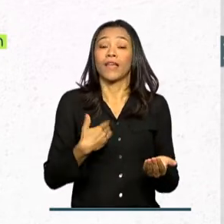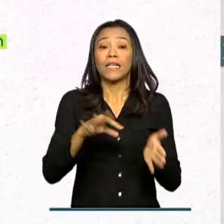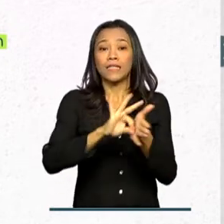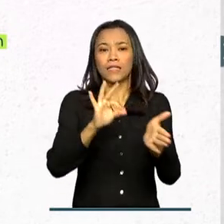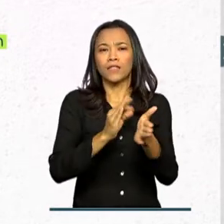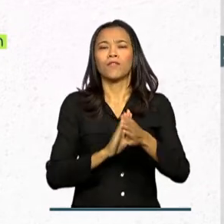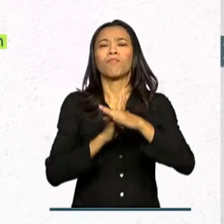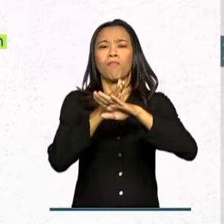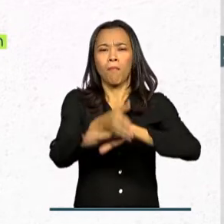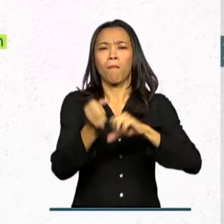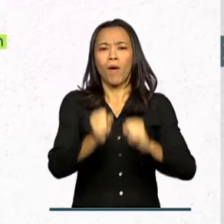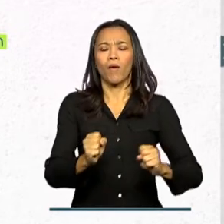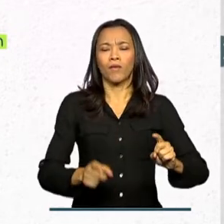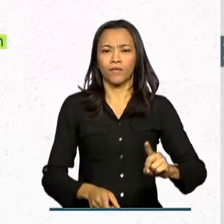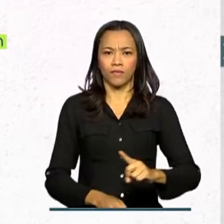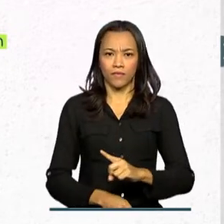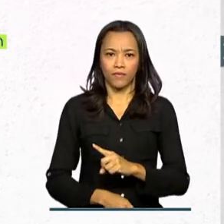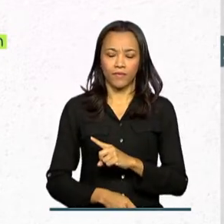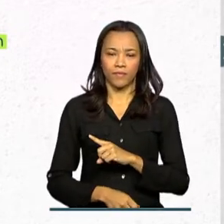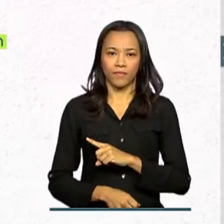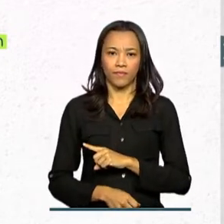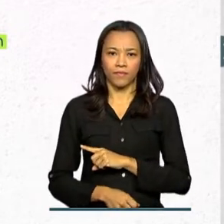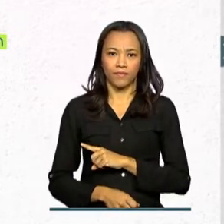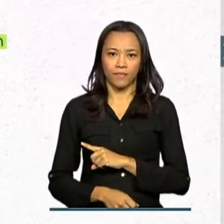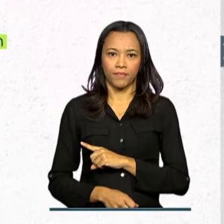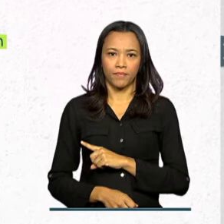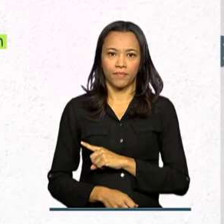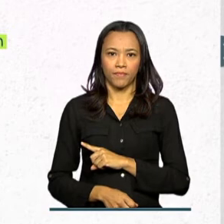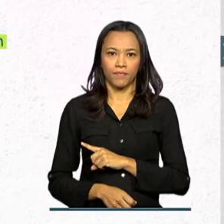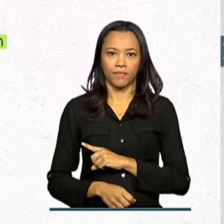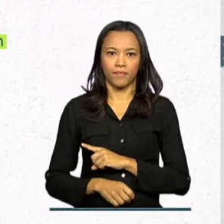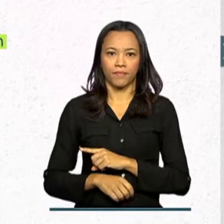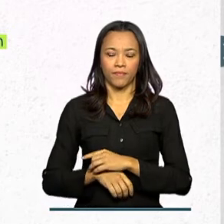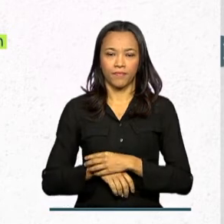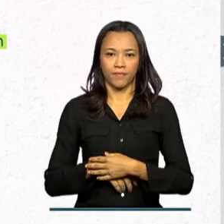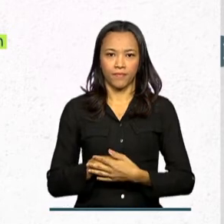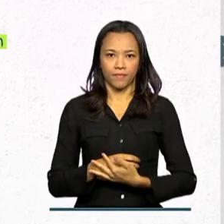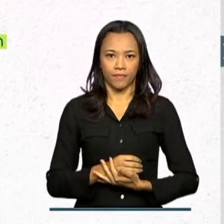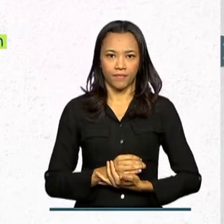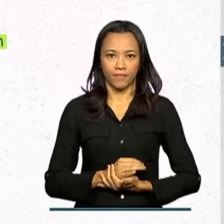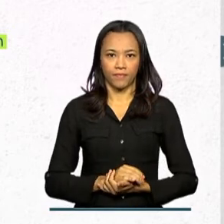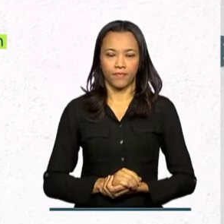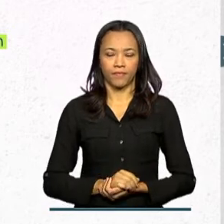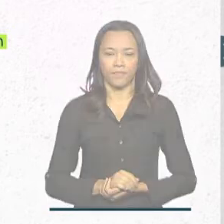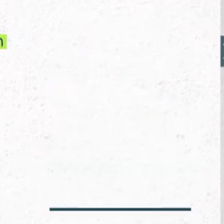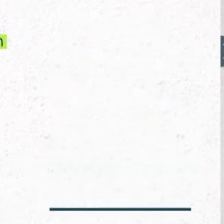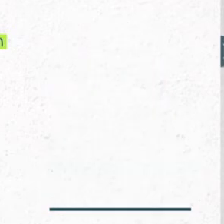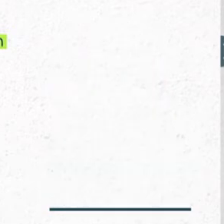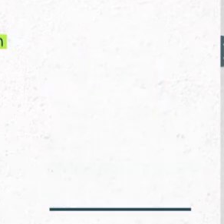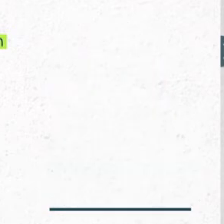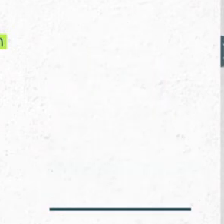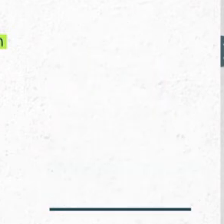no site uspdigital.usp.br.